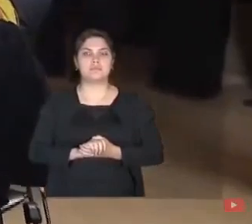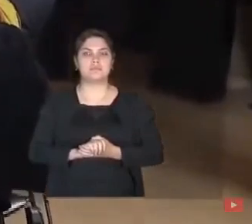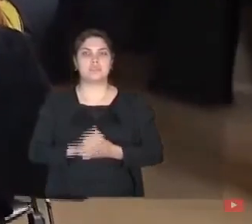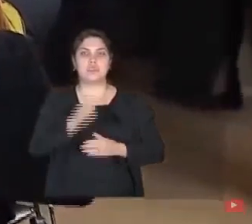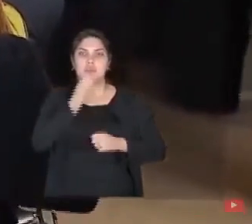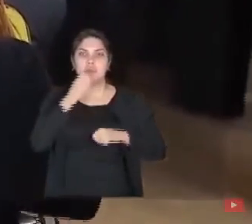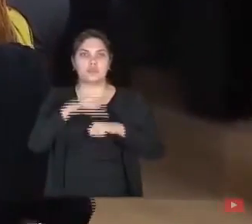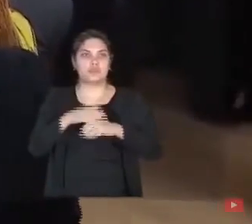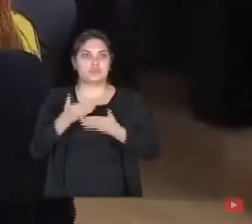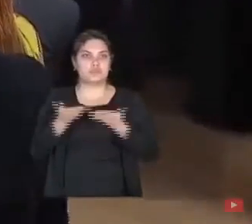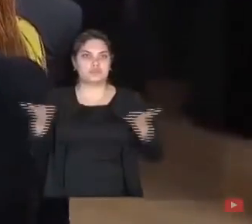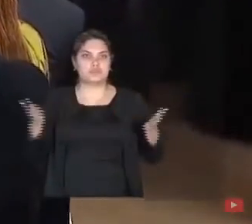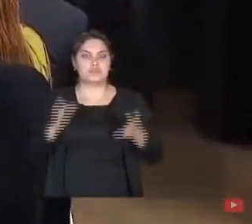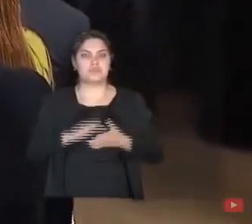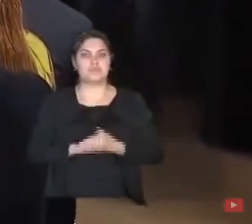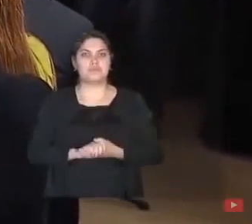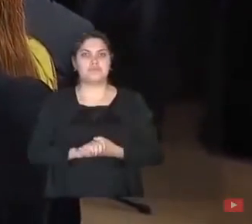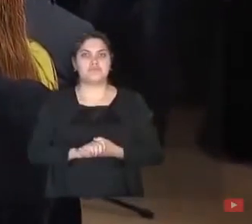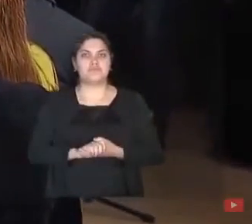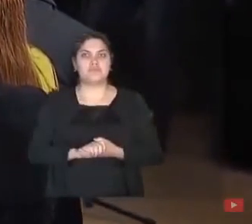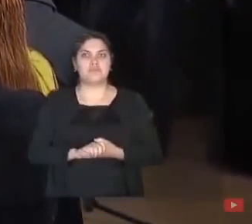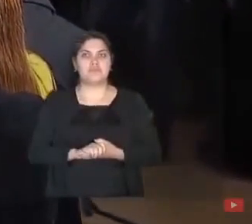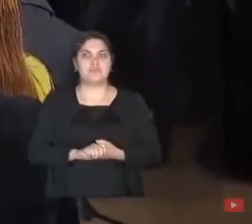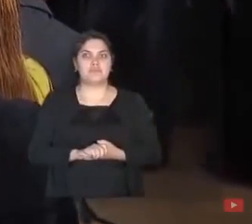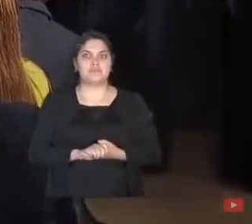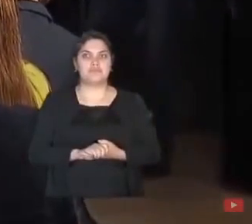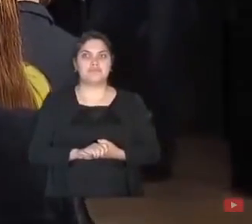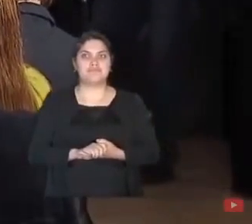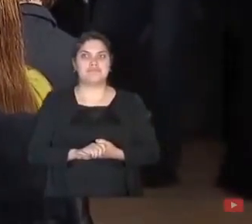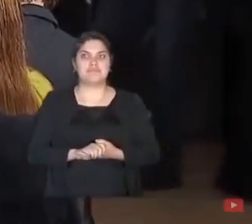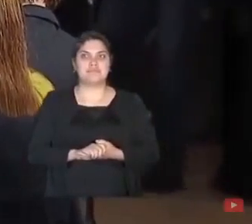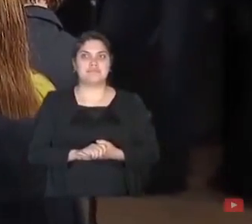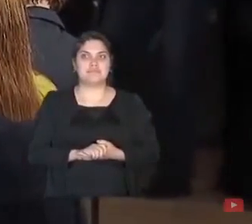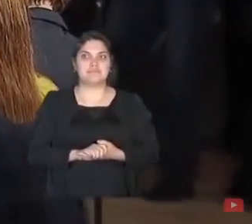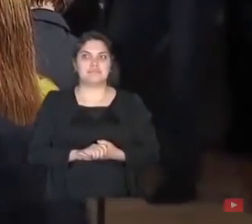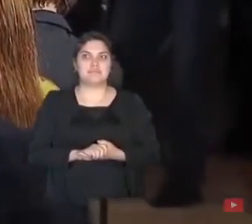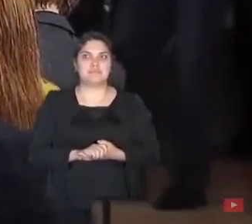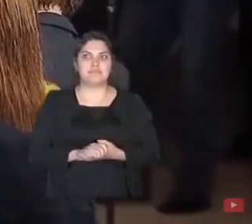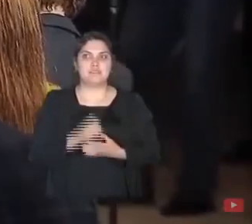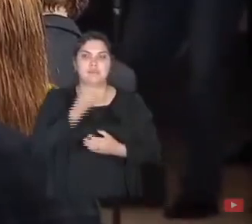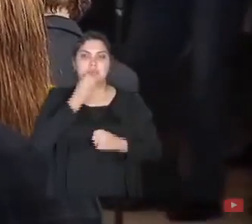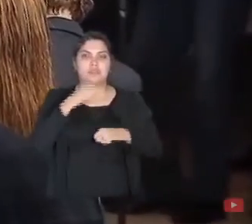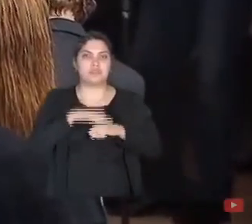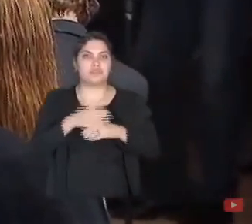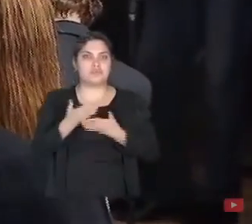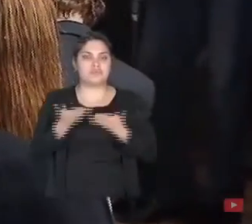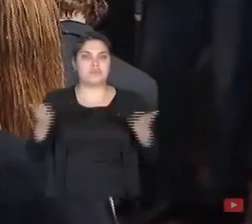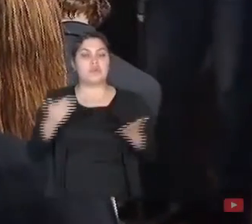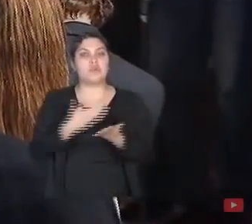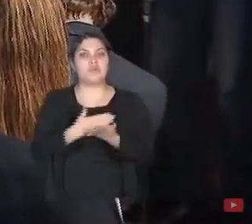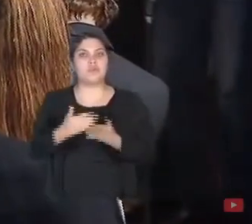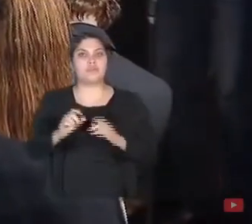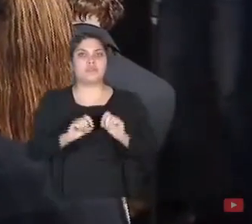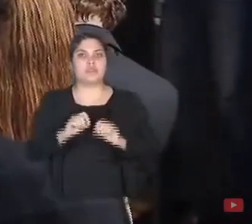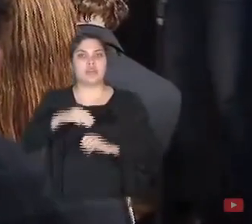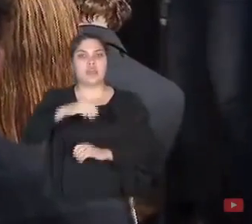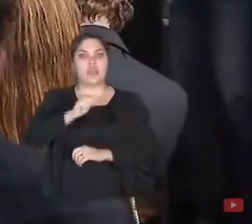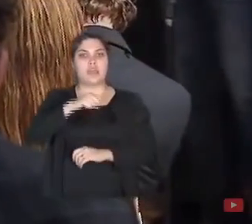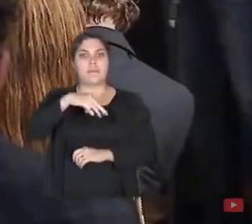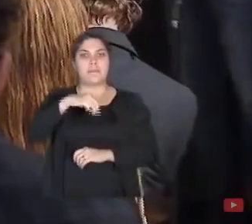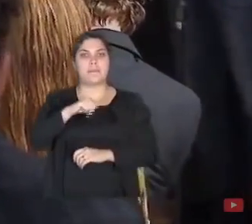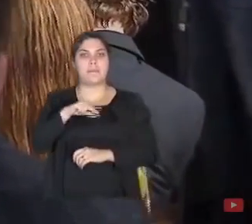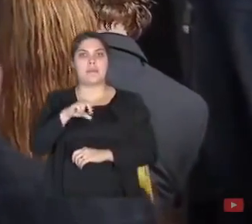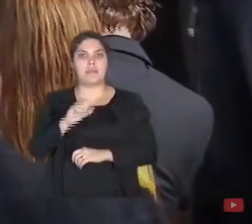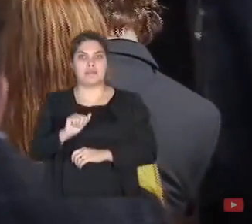Boa noite a todos. Posso falar aqui? Aqui? Desculpa. Boa noite a todos. Vamos começar com Amanda Pupo,